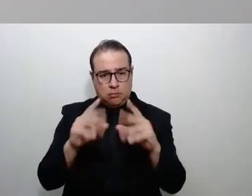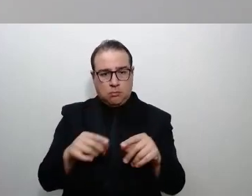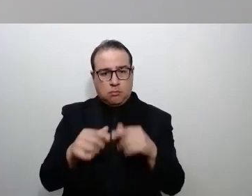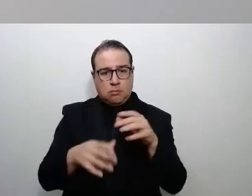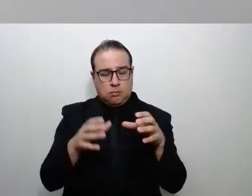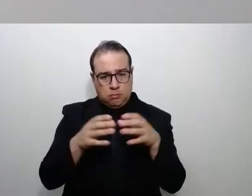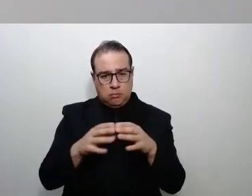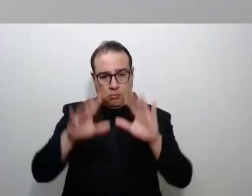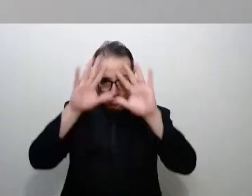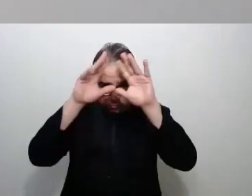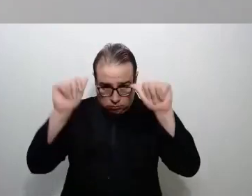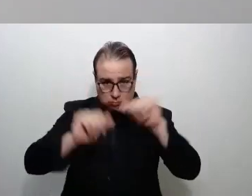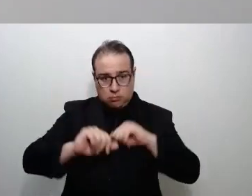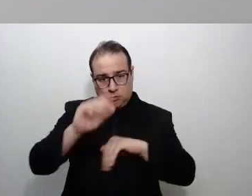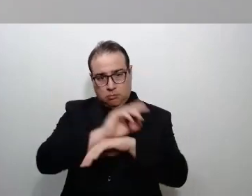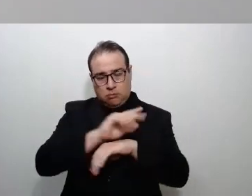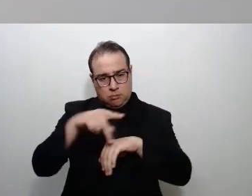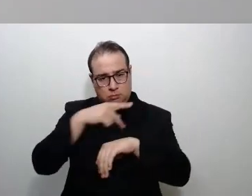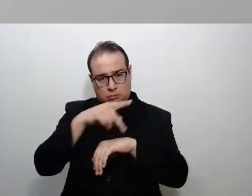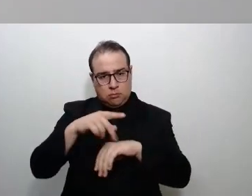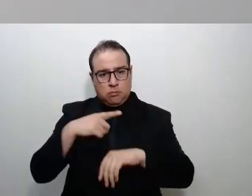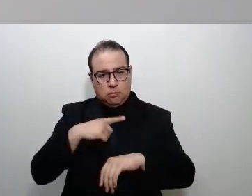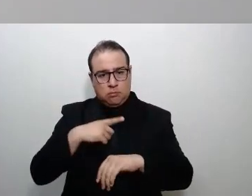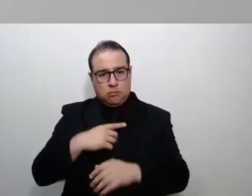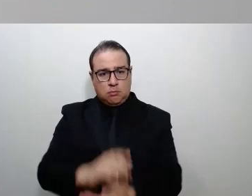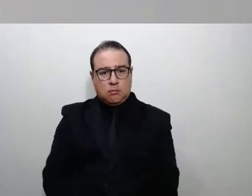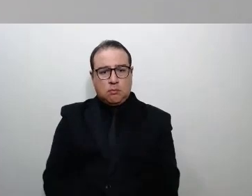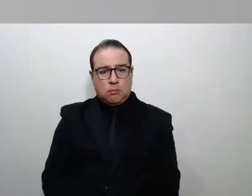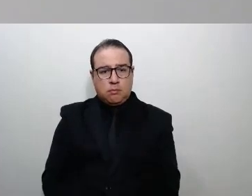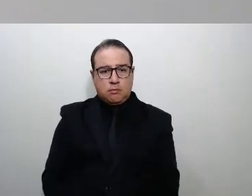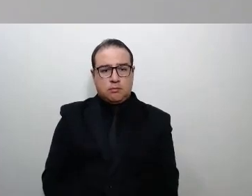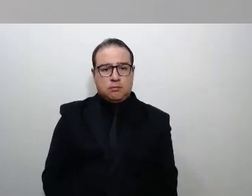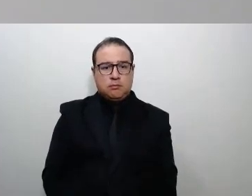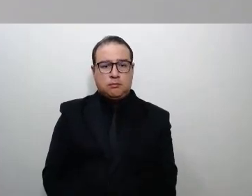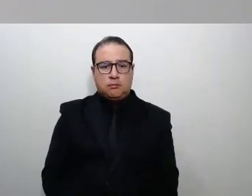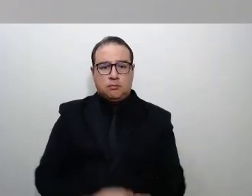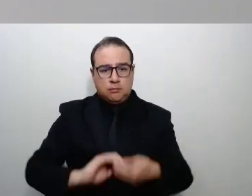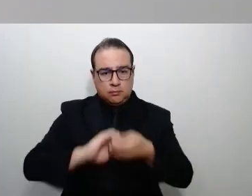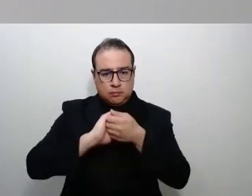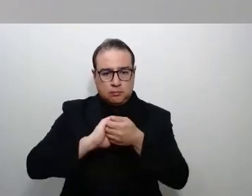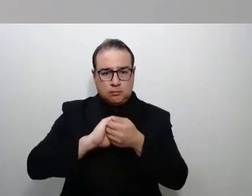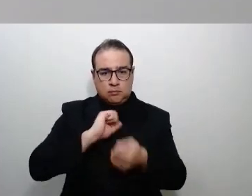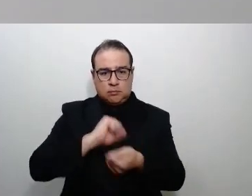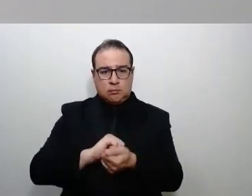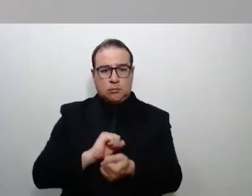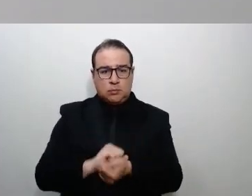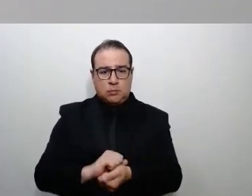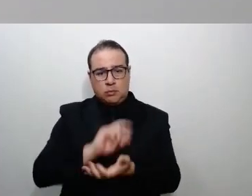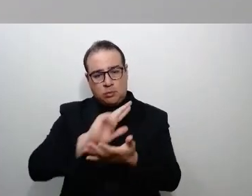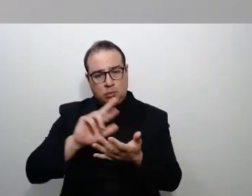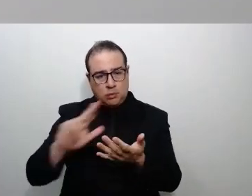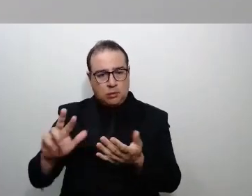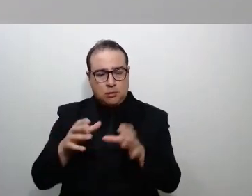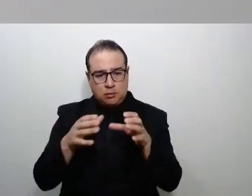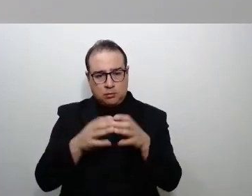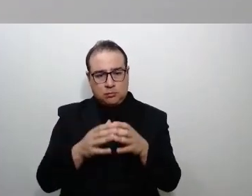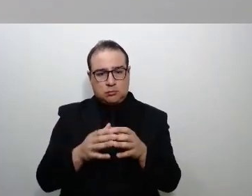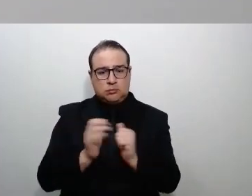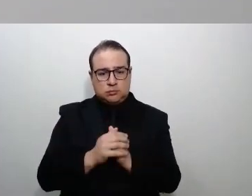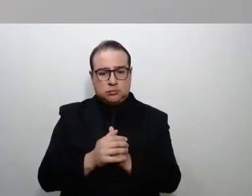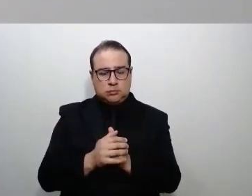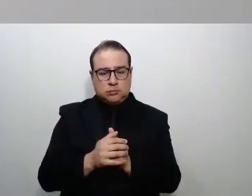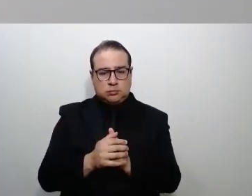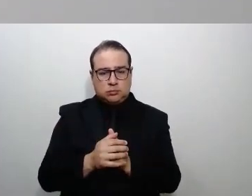tribunais do país nós temos também uma parceria com as varas da infância e juventude